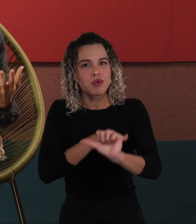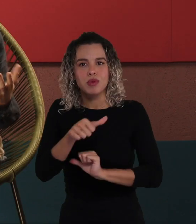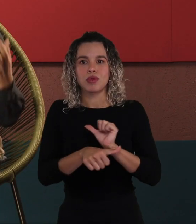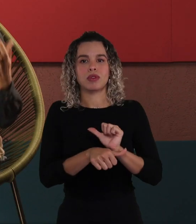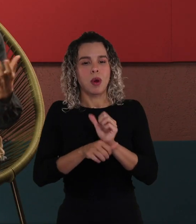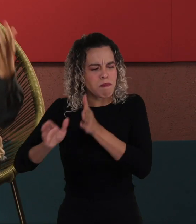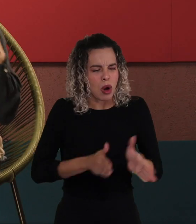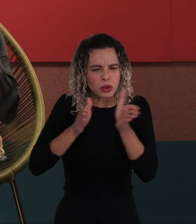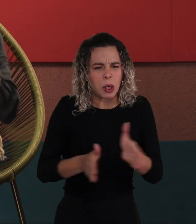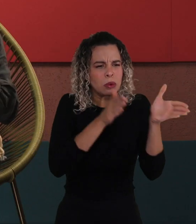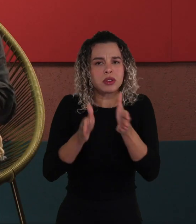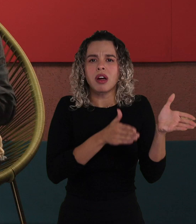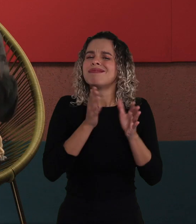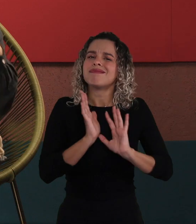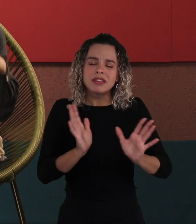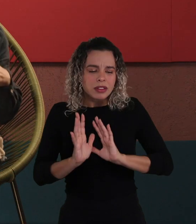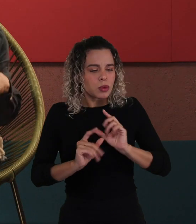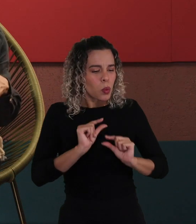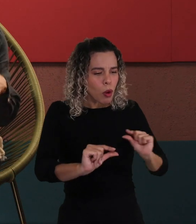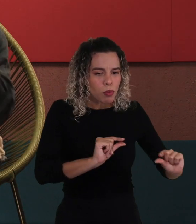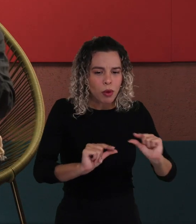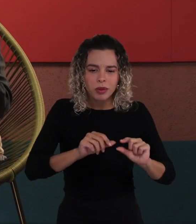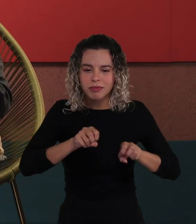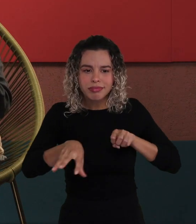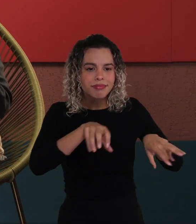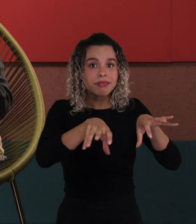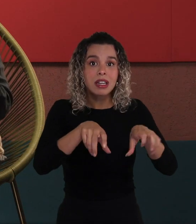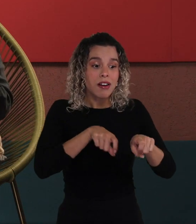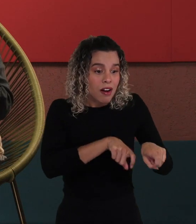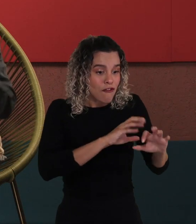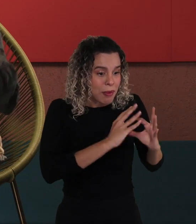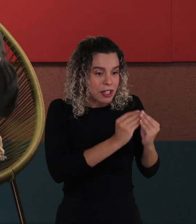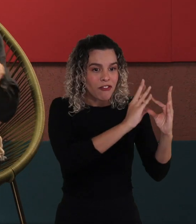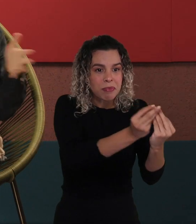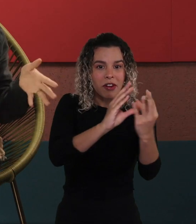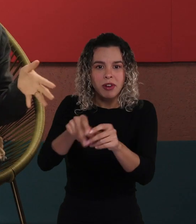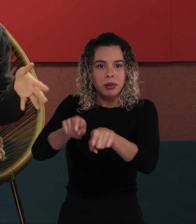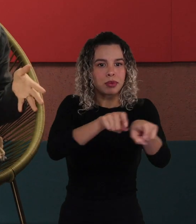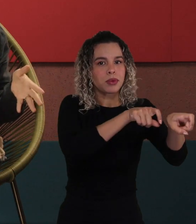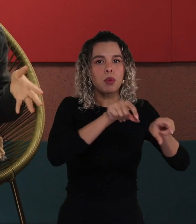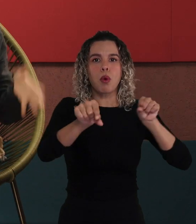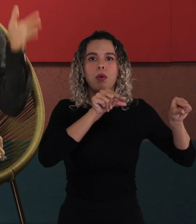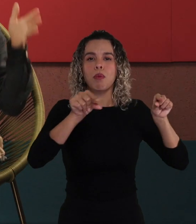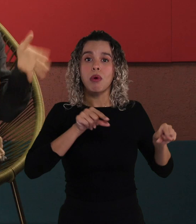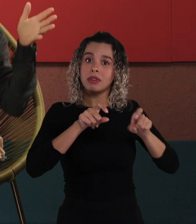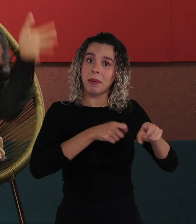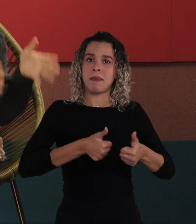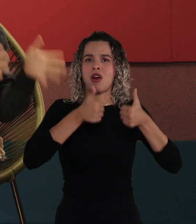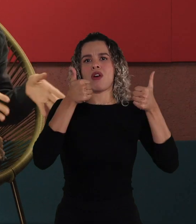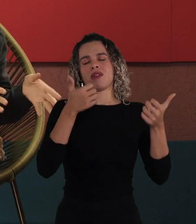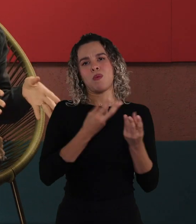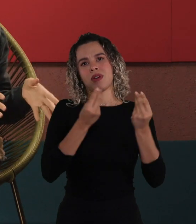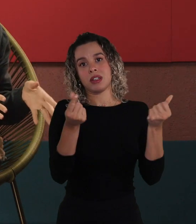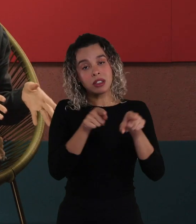gente tem que voltar para circuitos curtos de produção e comercialização, valorizando a agricultura familiar, porque gera